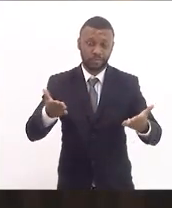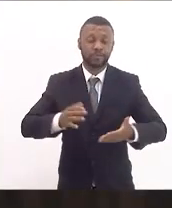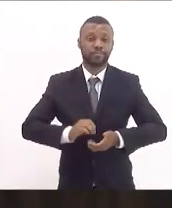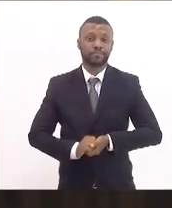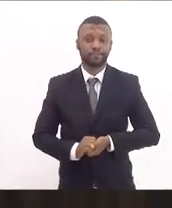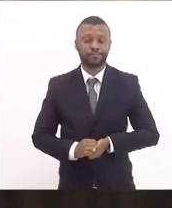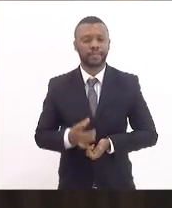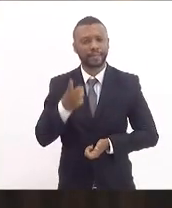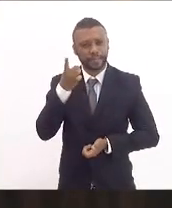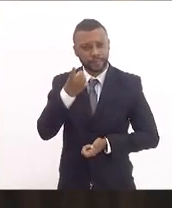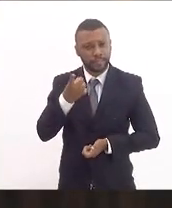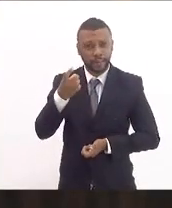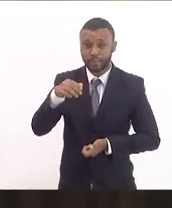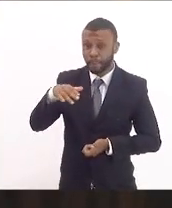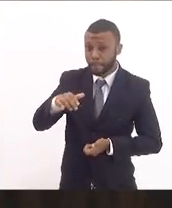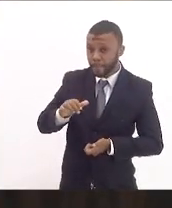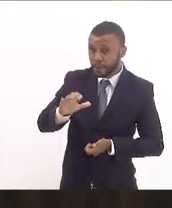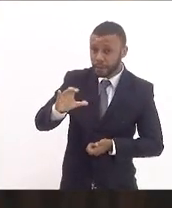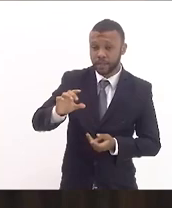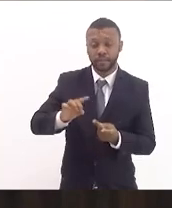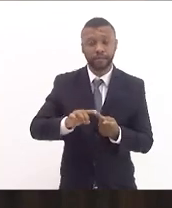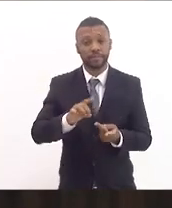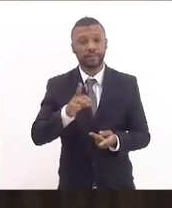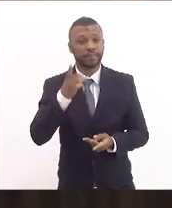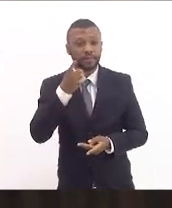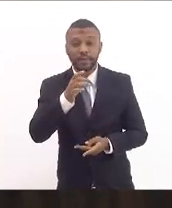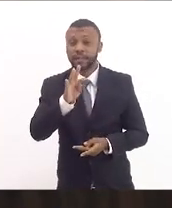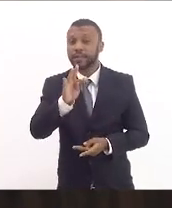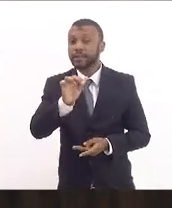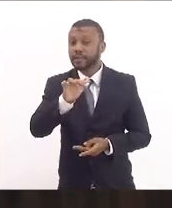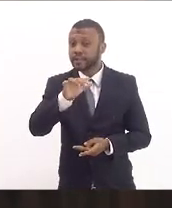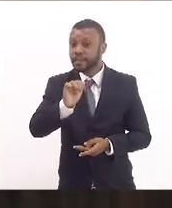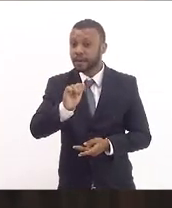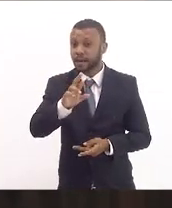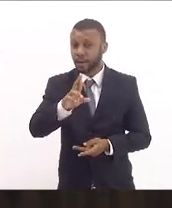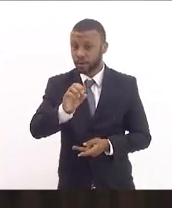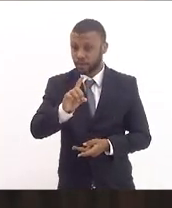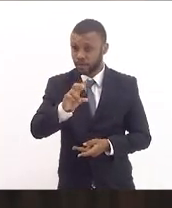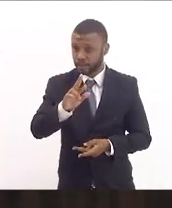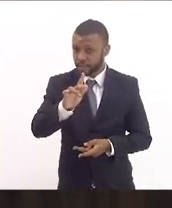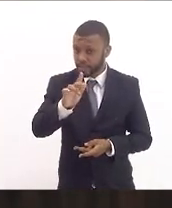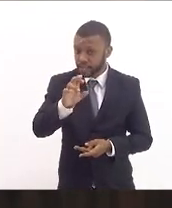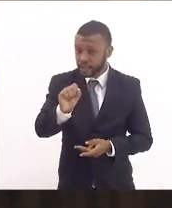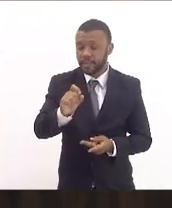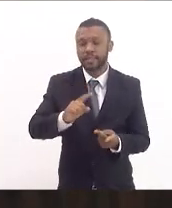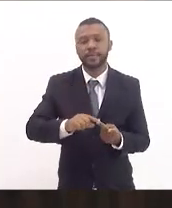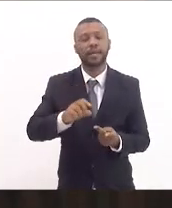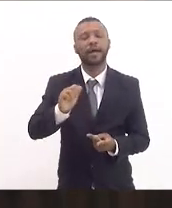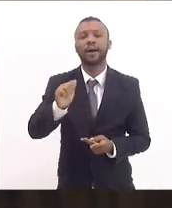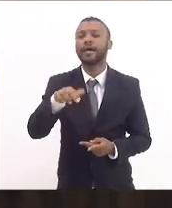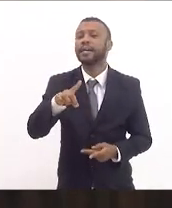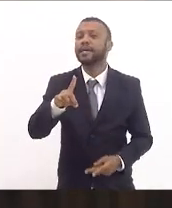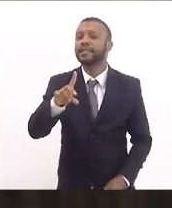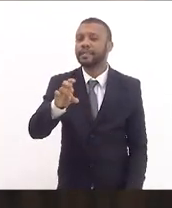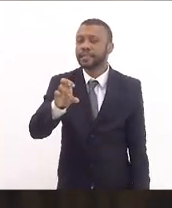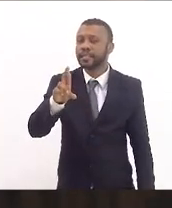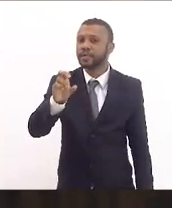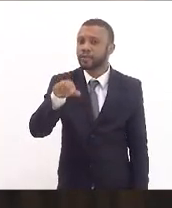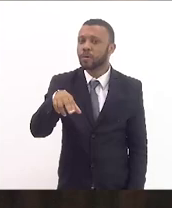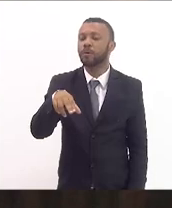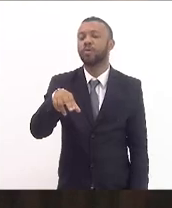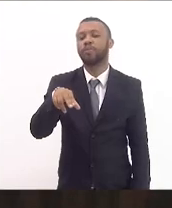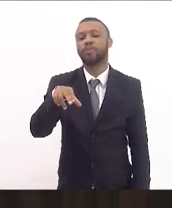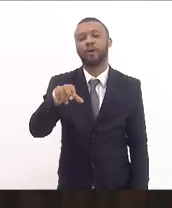deputado Carlos minc Deputado a Tânia Rodrigues e tá do Anderson Alexandre o